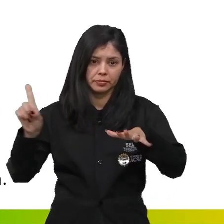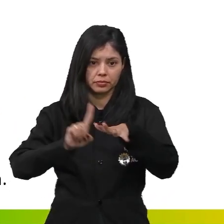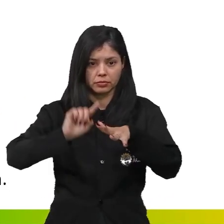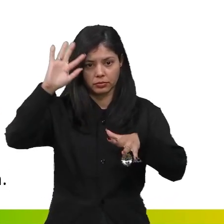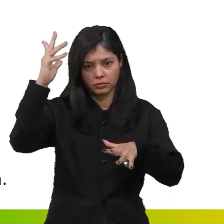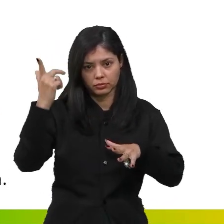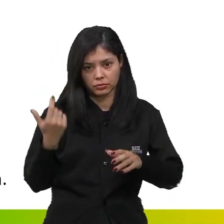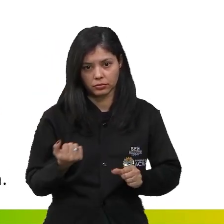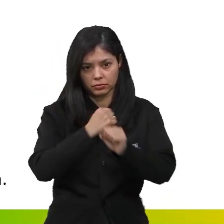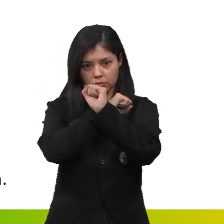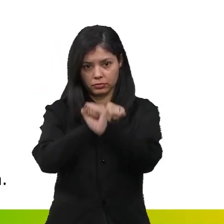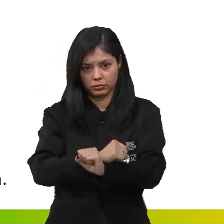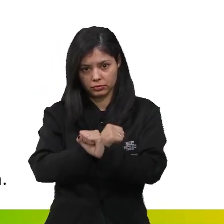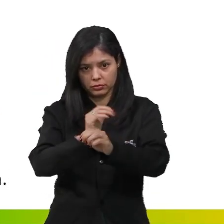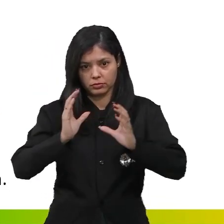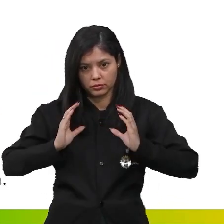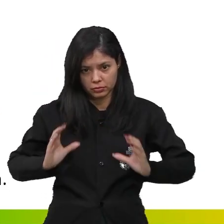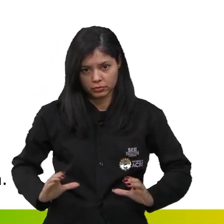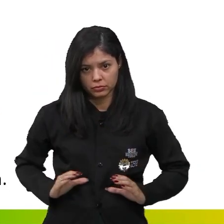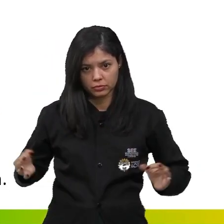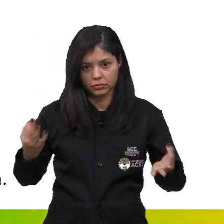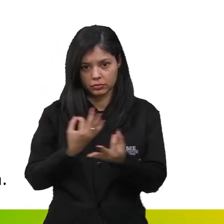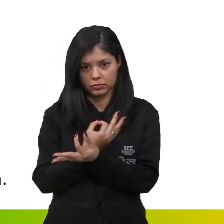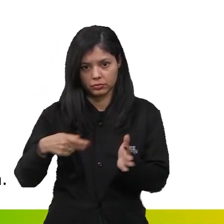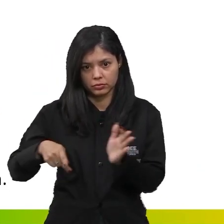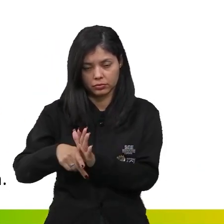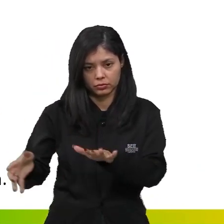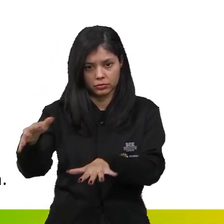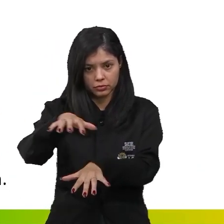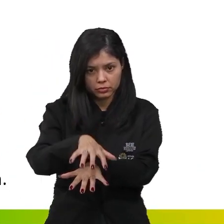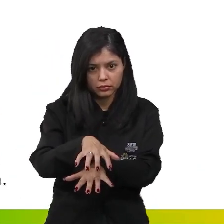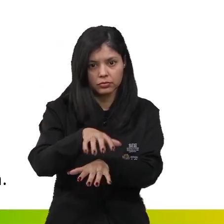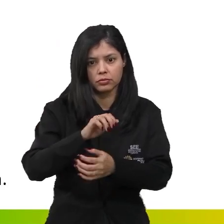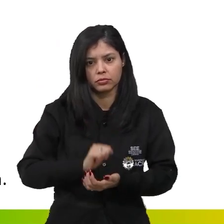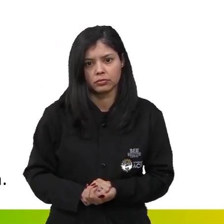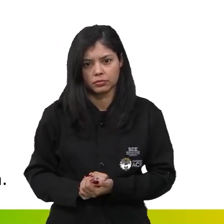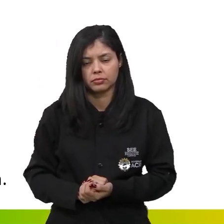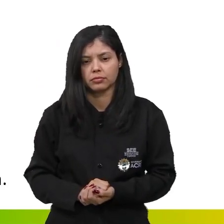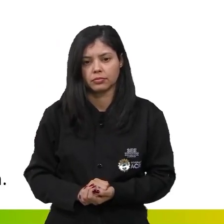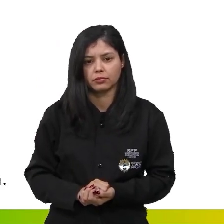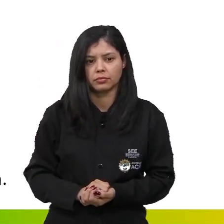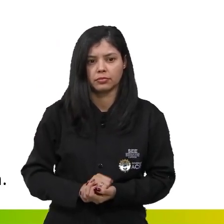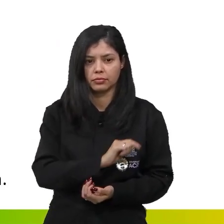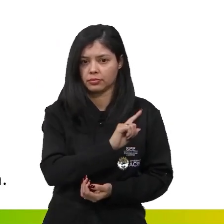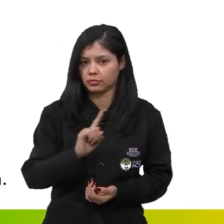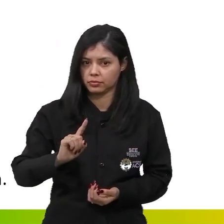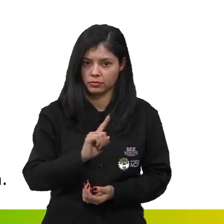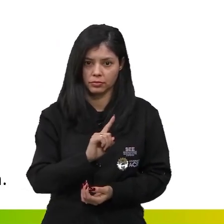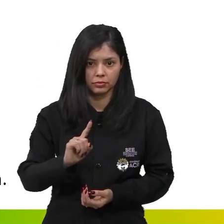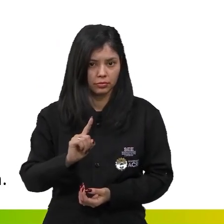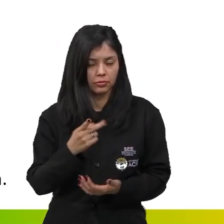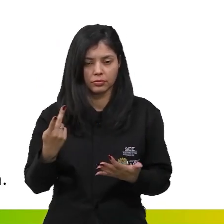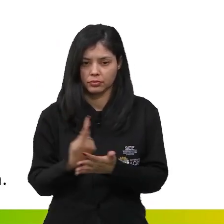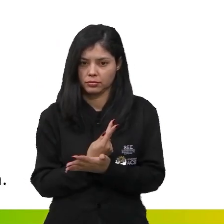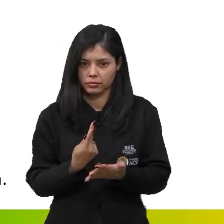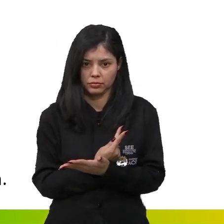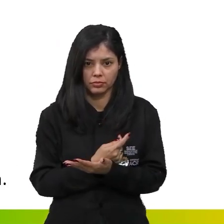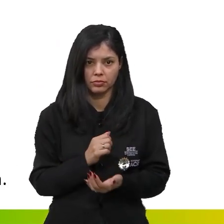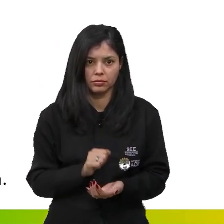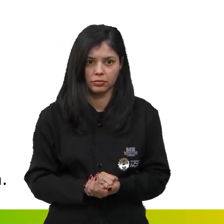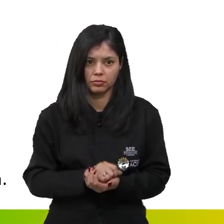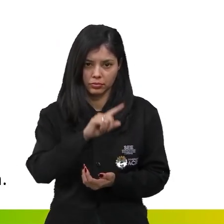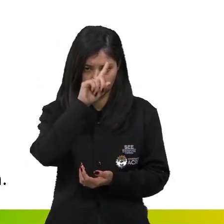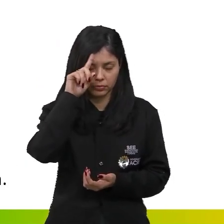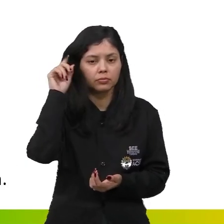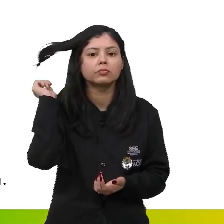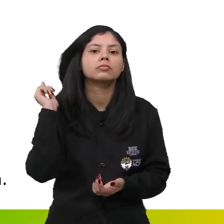A integração dos africanos escravizados como cidadãos plenos da colônia. Gente,